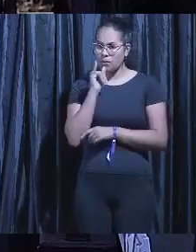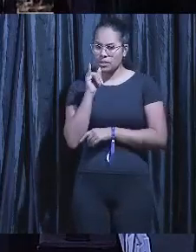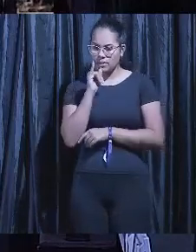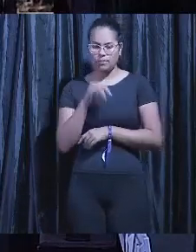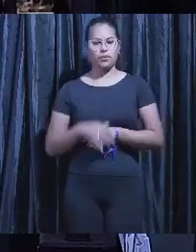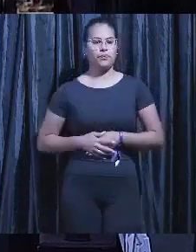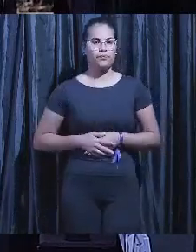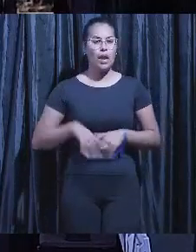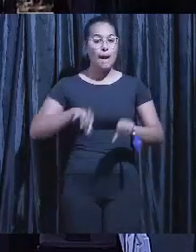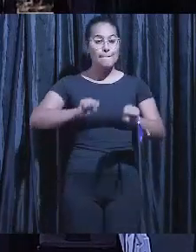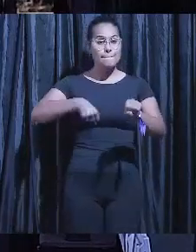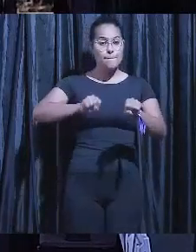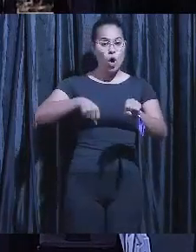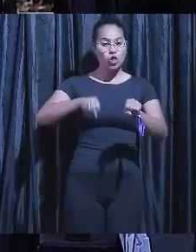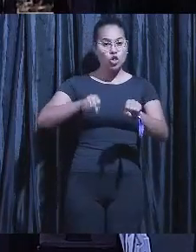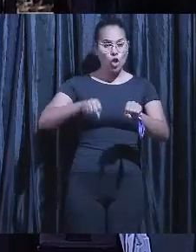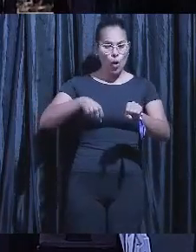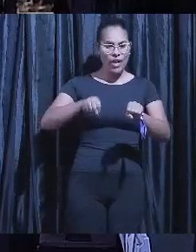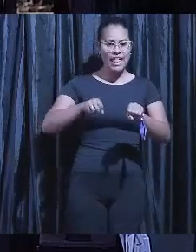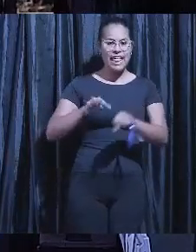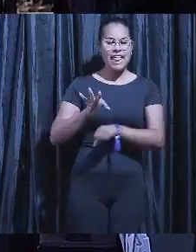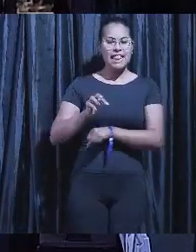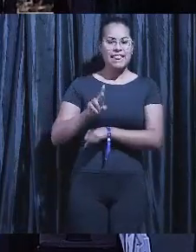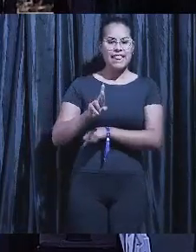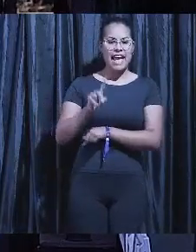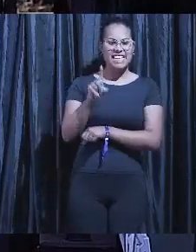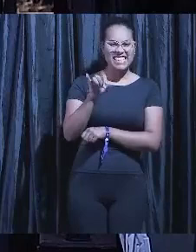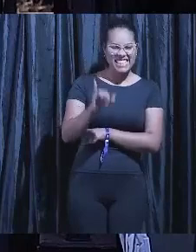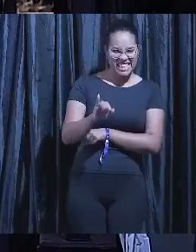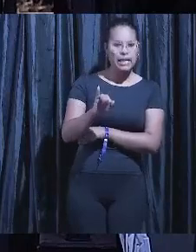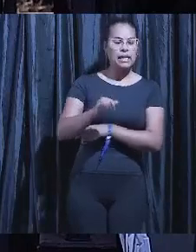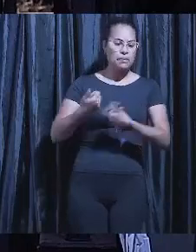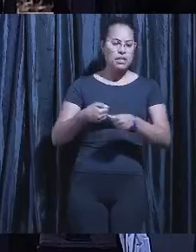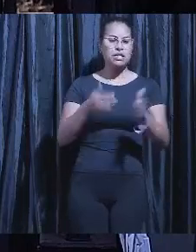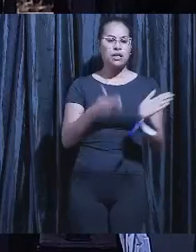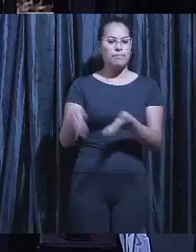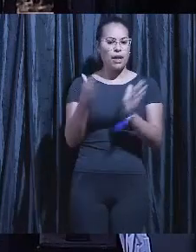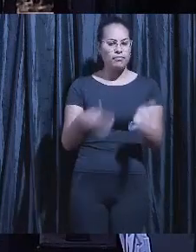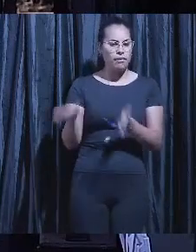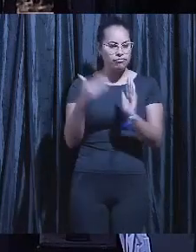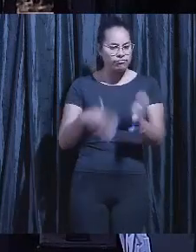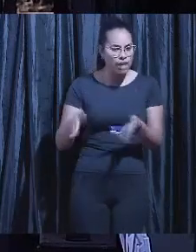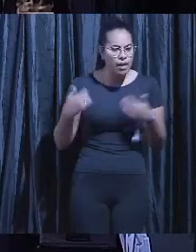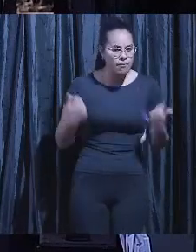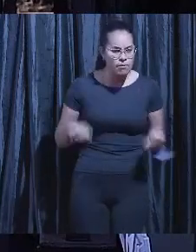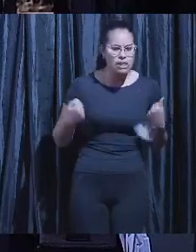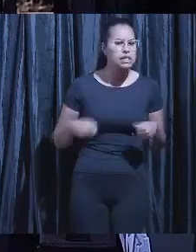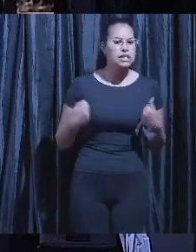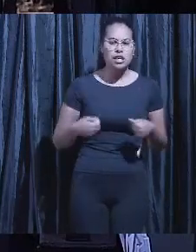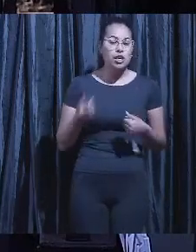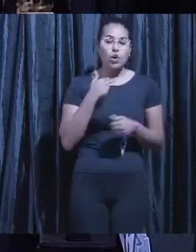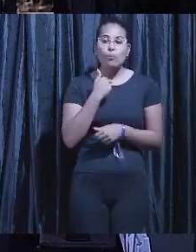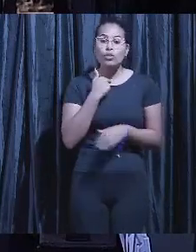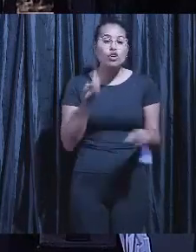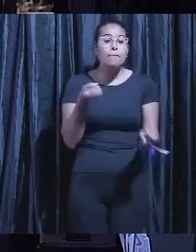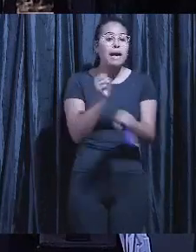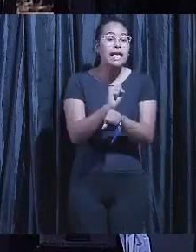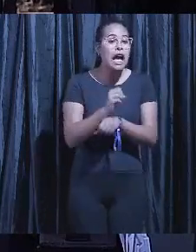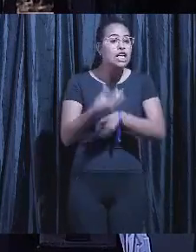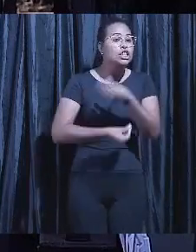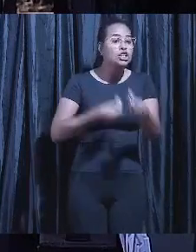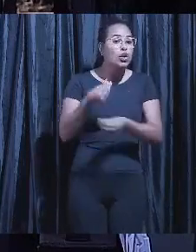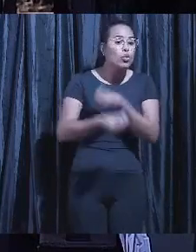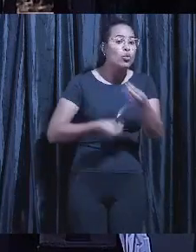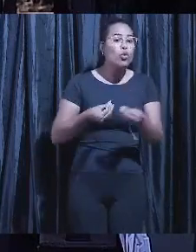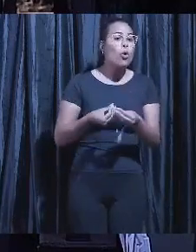mototaxistas, que é uma classe trabalhadora que não podia parar porque tinha um sustento. Então, como é que o mototaxista